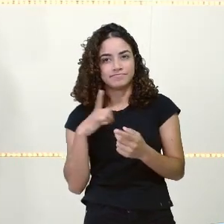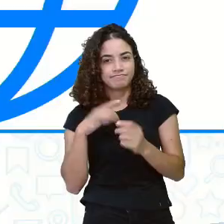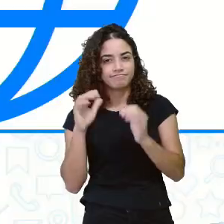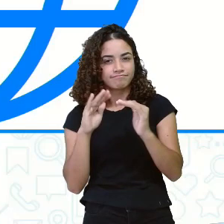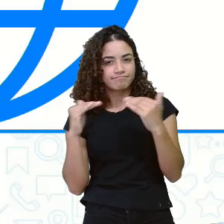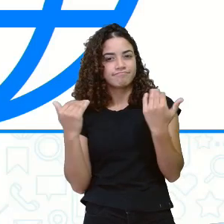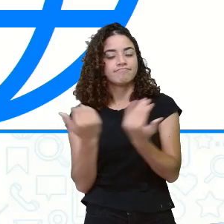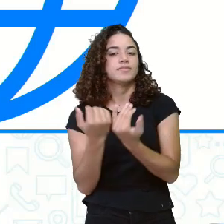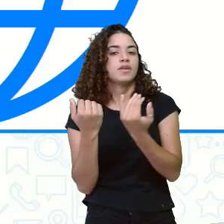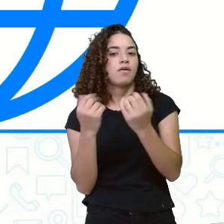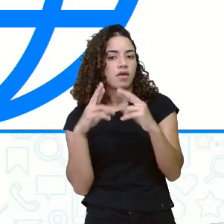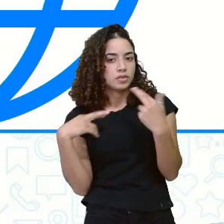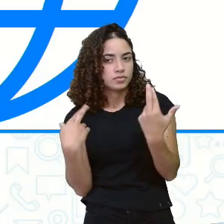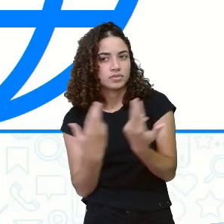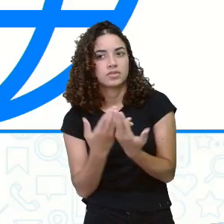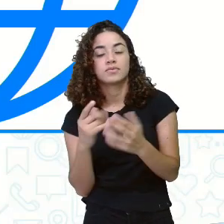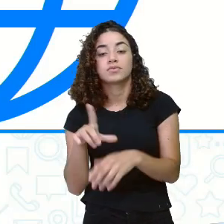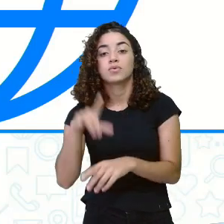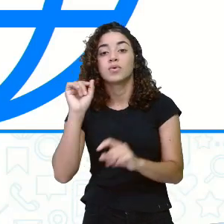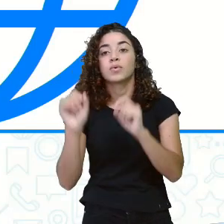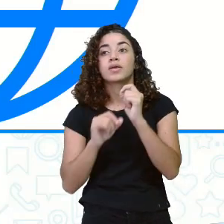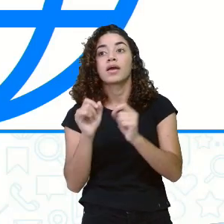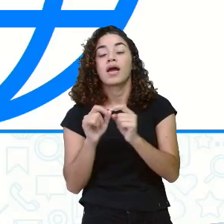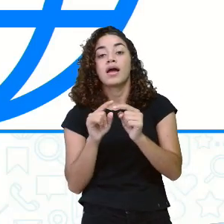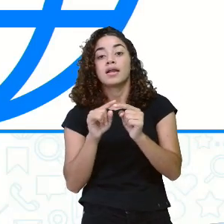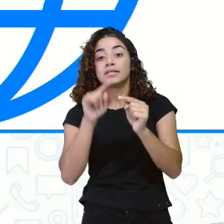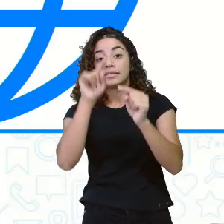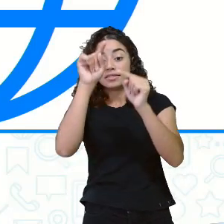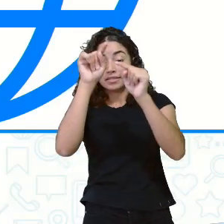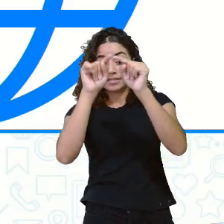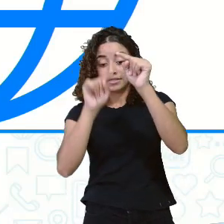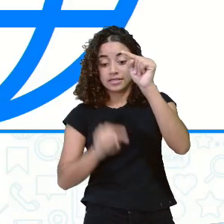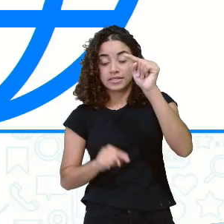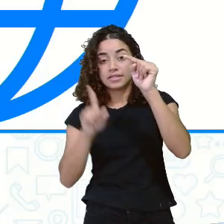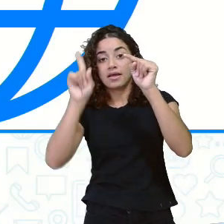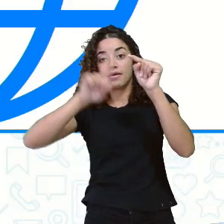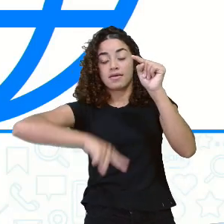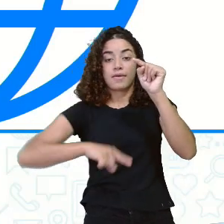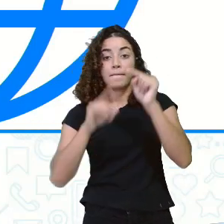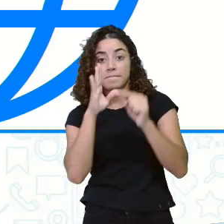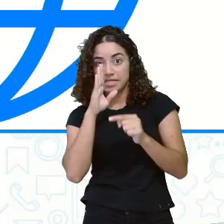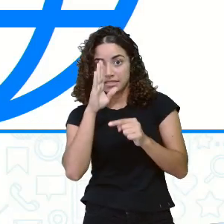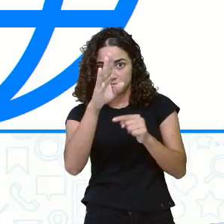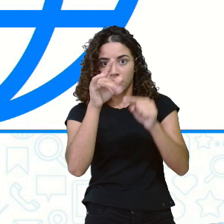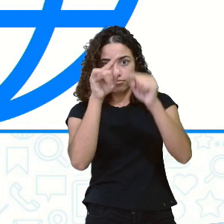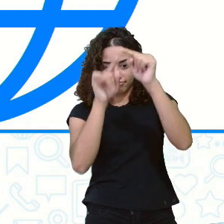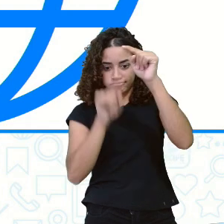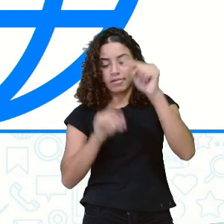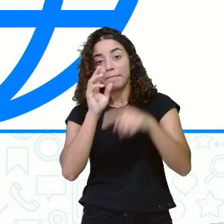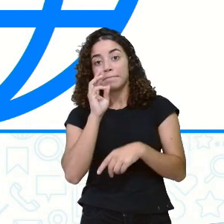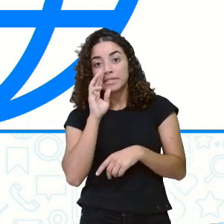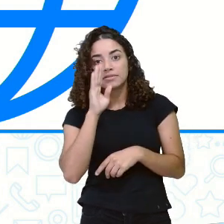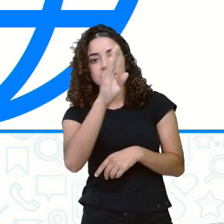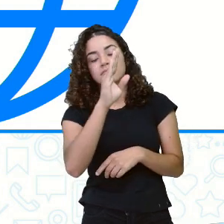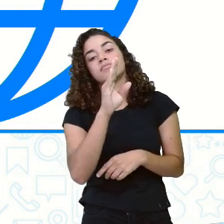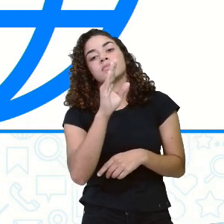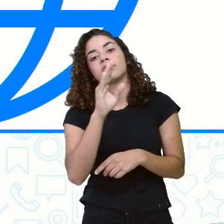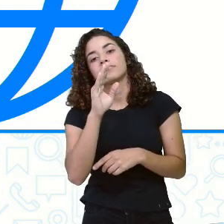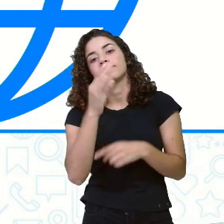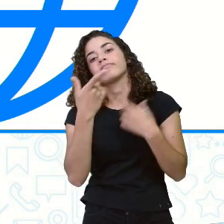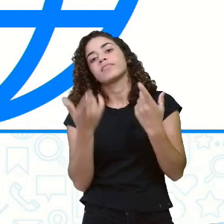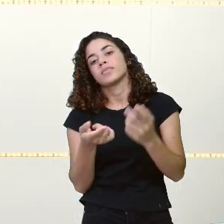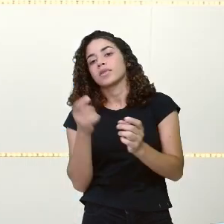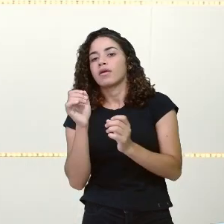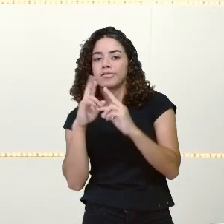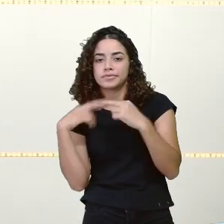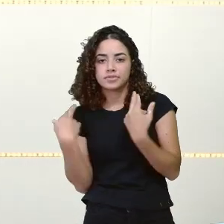que escolheu que a linha imaginária que seria o meridiano principal. Foi realizada uma